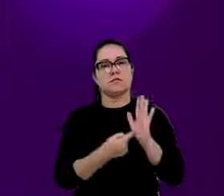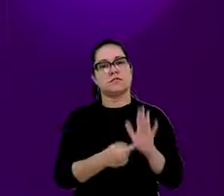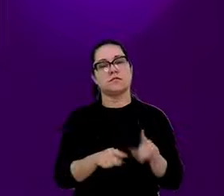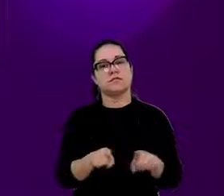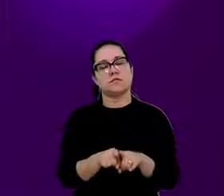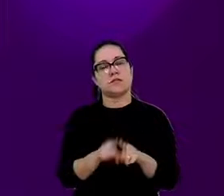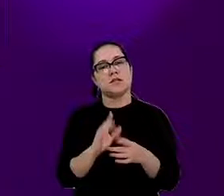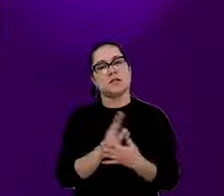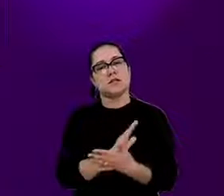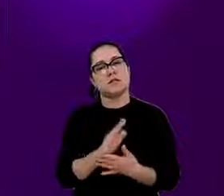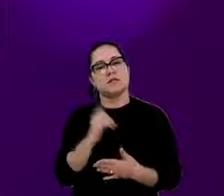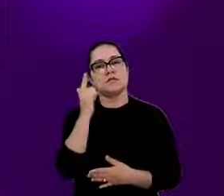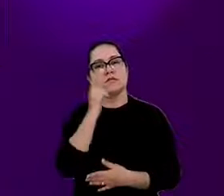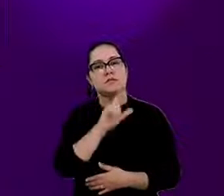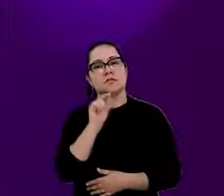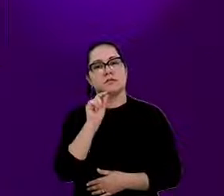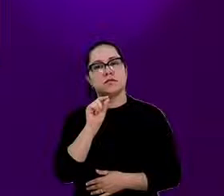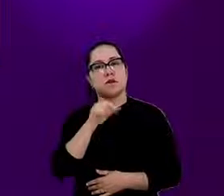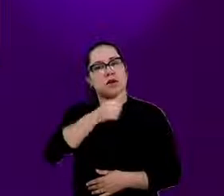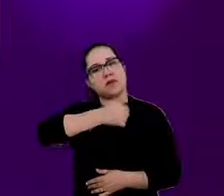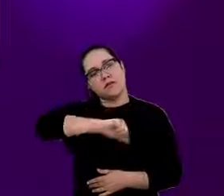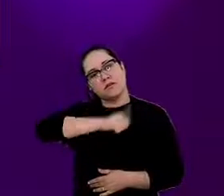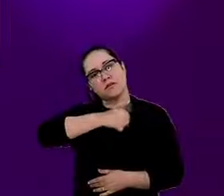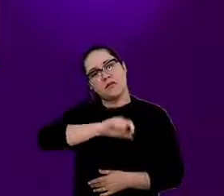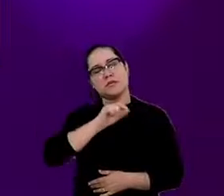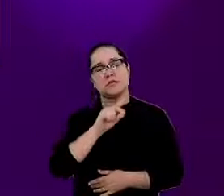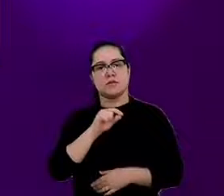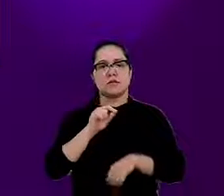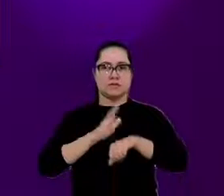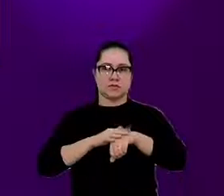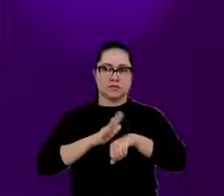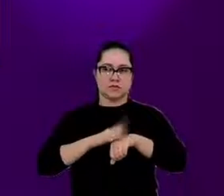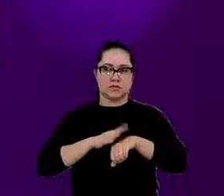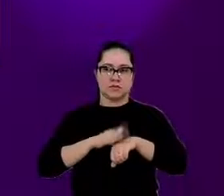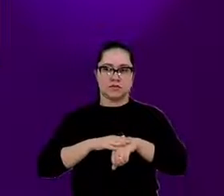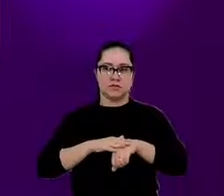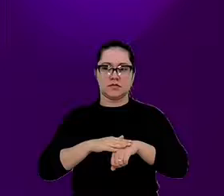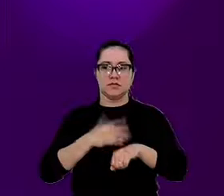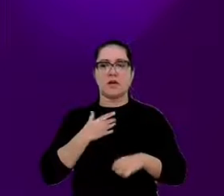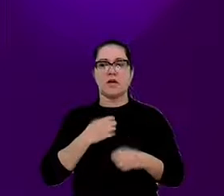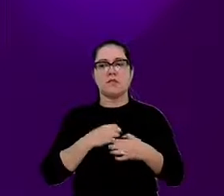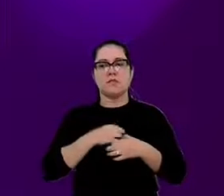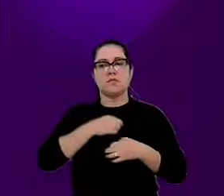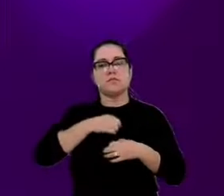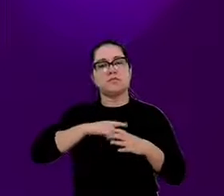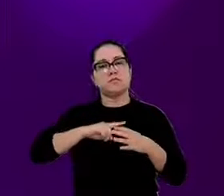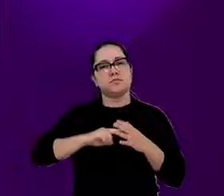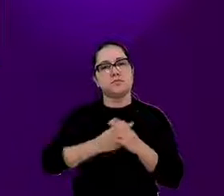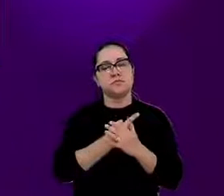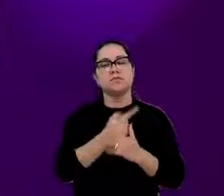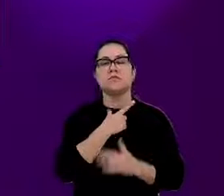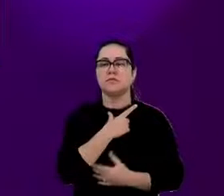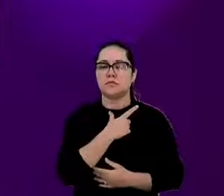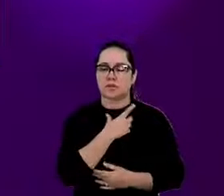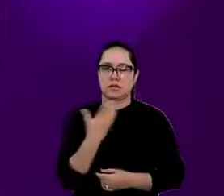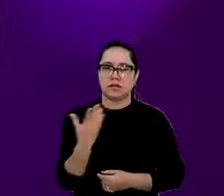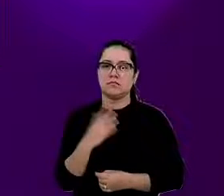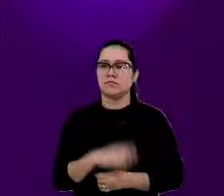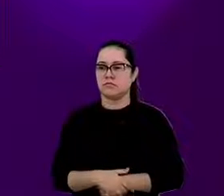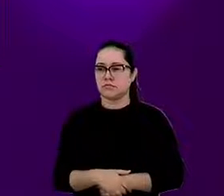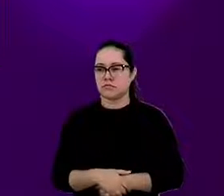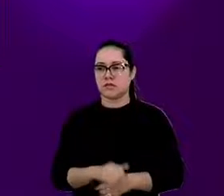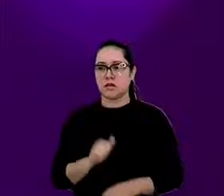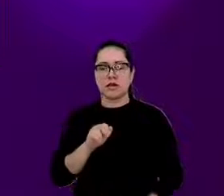algoritmos conseguem avaliar doença obstrutiva coronariana a partir da angiotomografia com uma acurácia